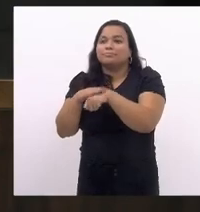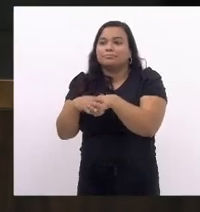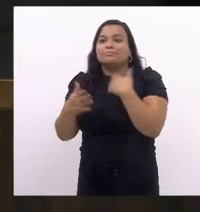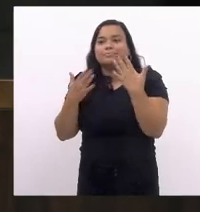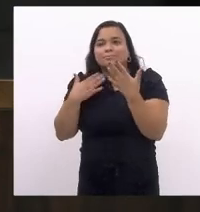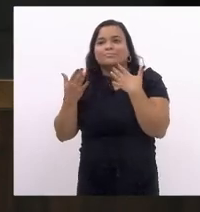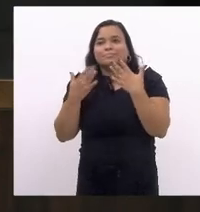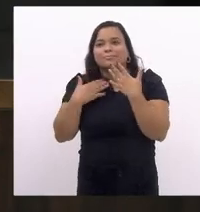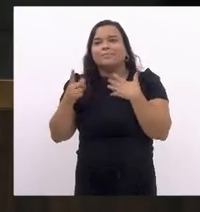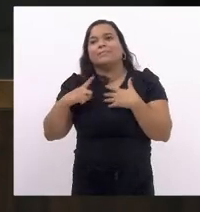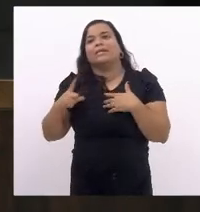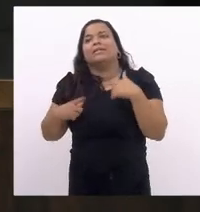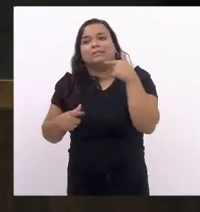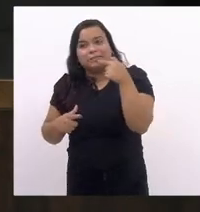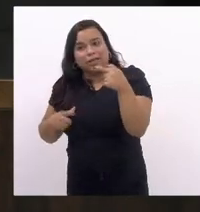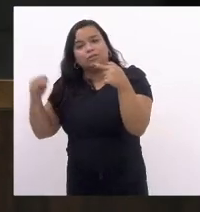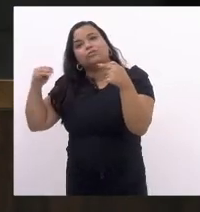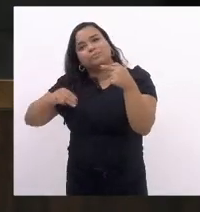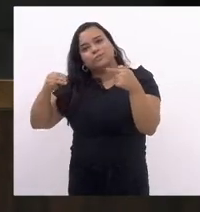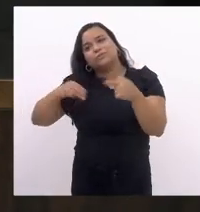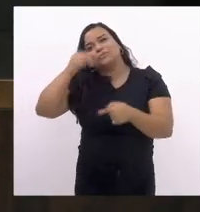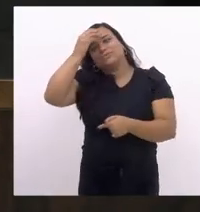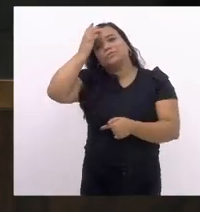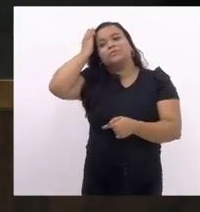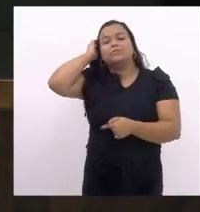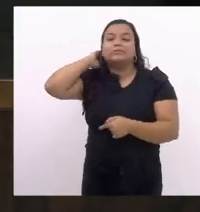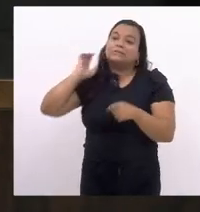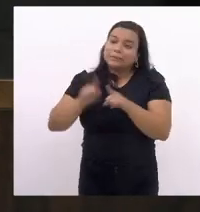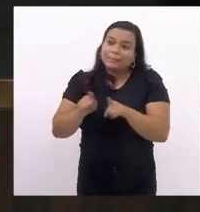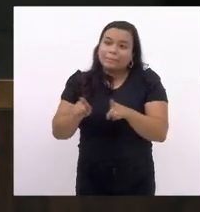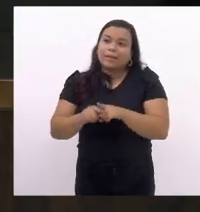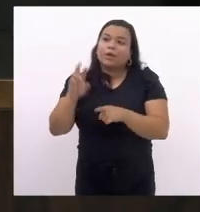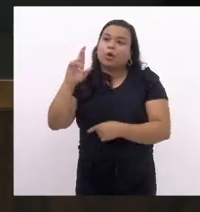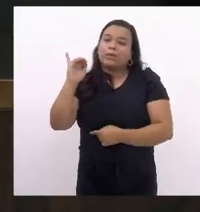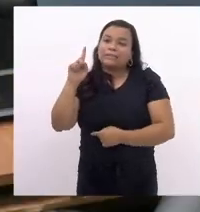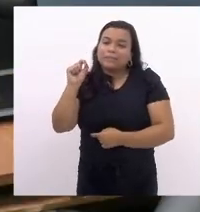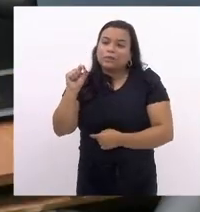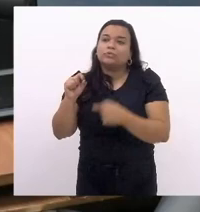somente 7 minutos, depois deputado Rodrigo, tão somente 7 minutos.